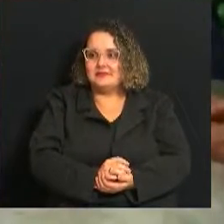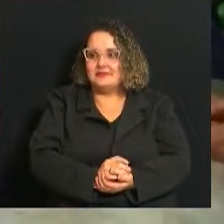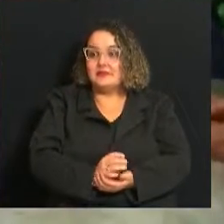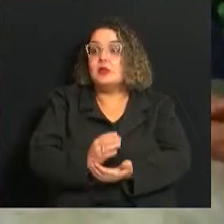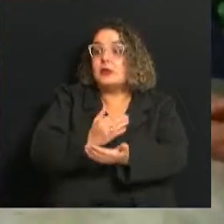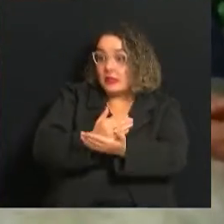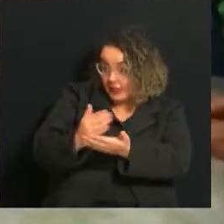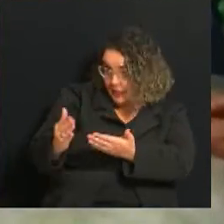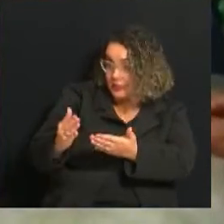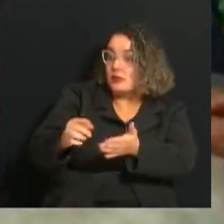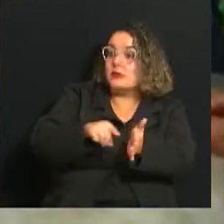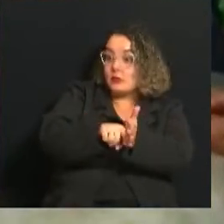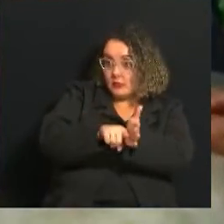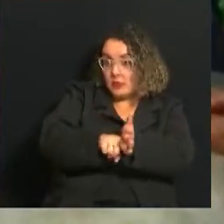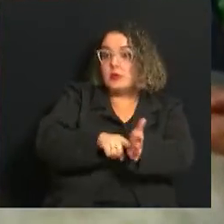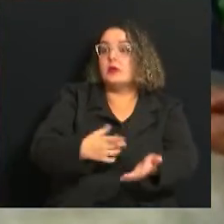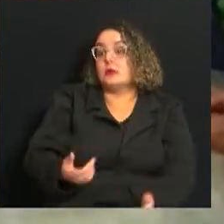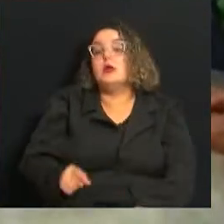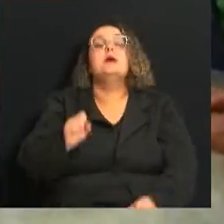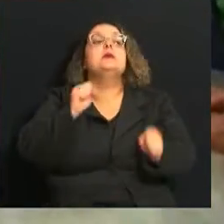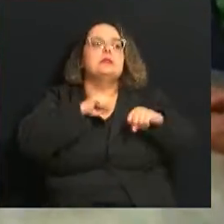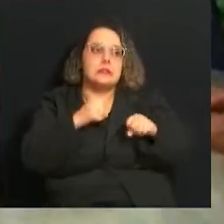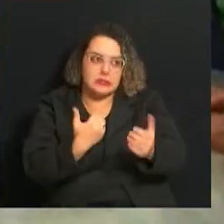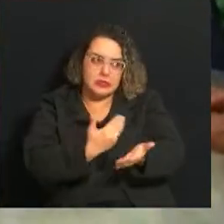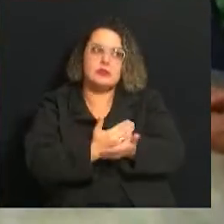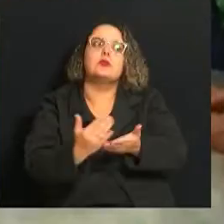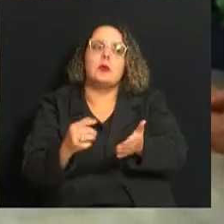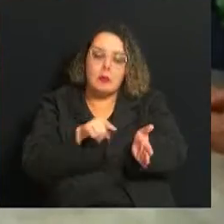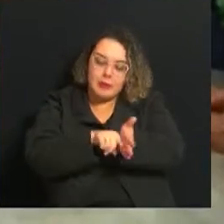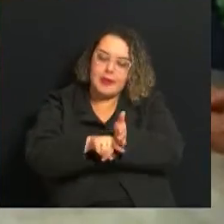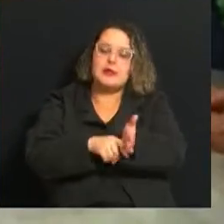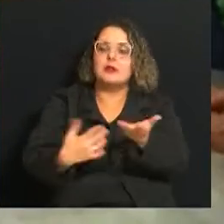aí, dos 20 anos, né? Sim, desde o início da pesquisa, e